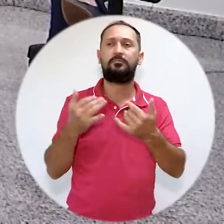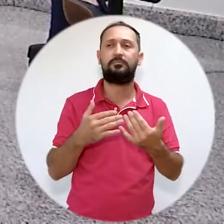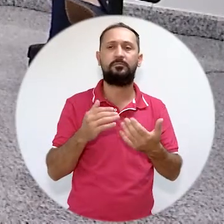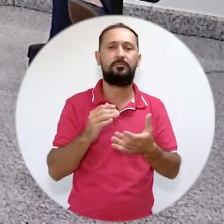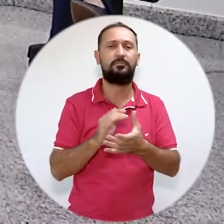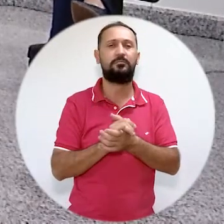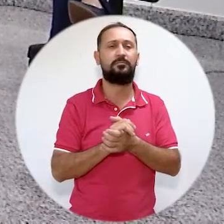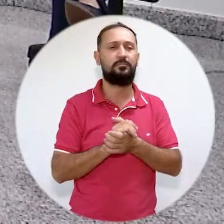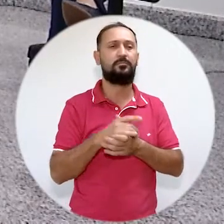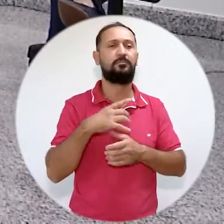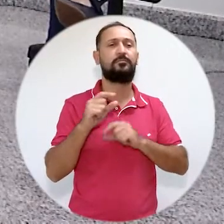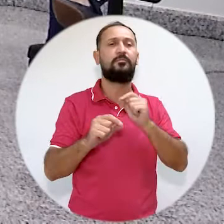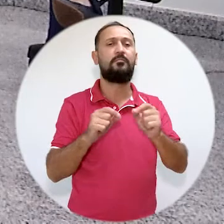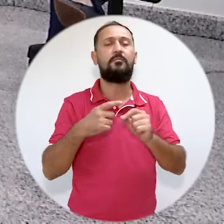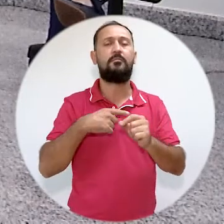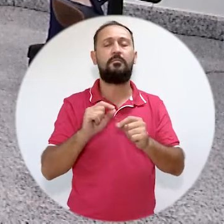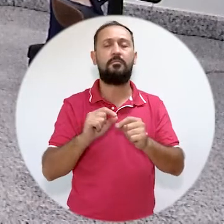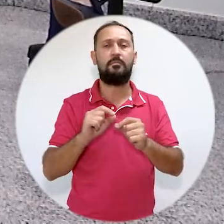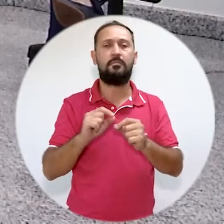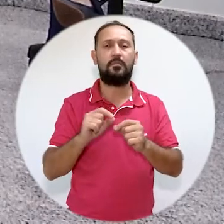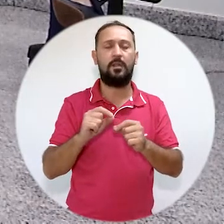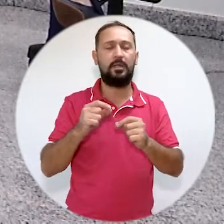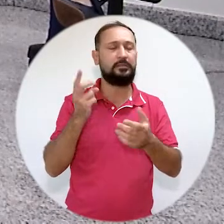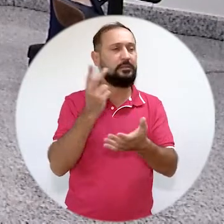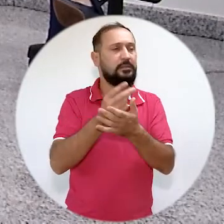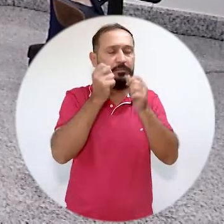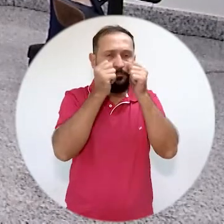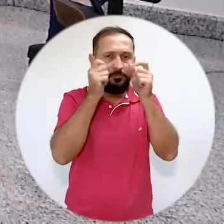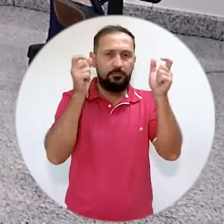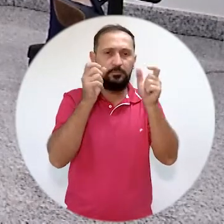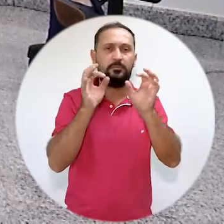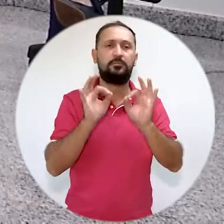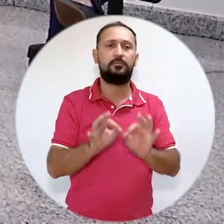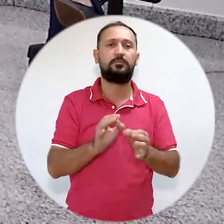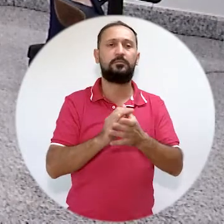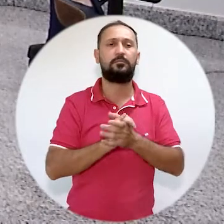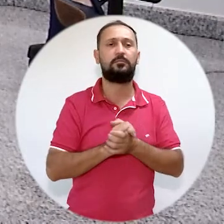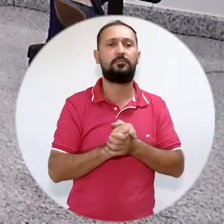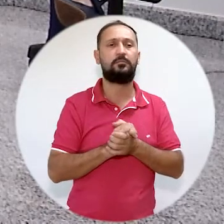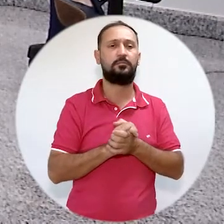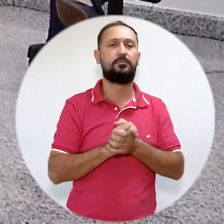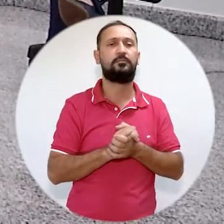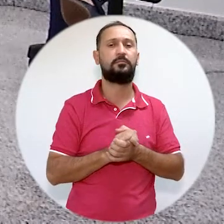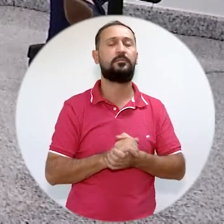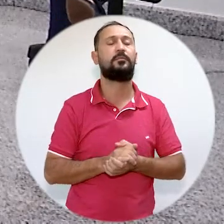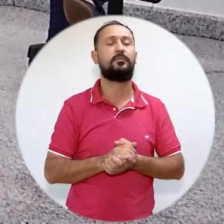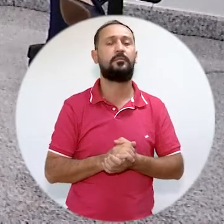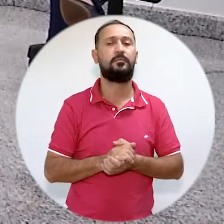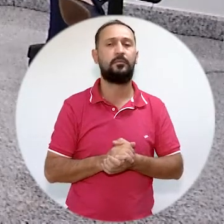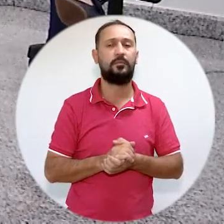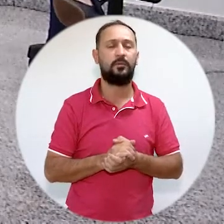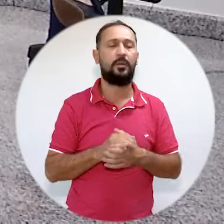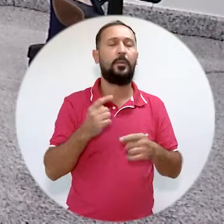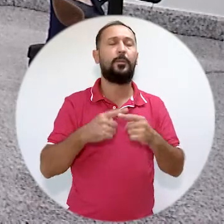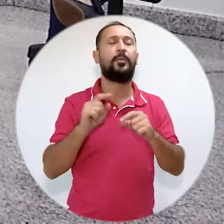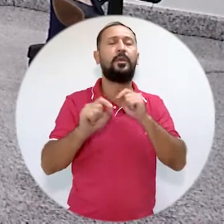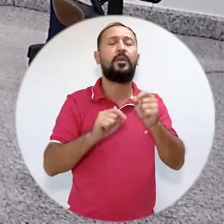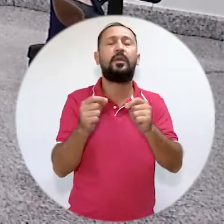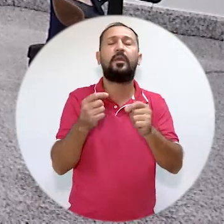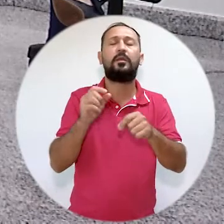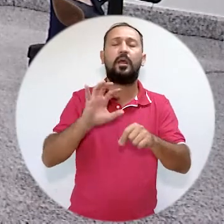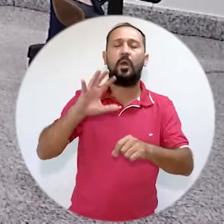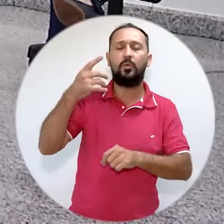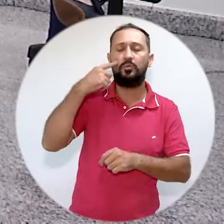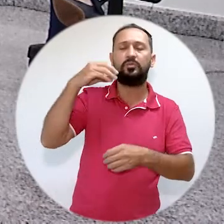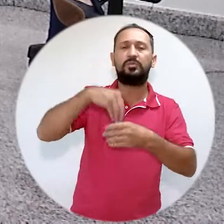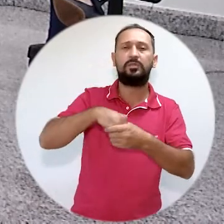está dizendo, a estratégia das escolas estão corretas? Você tem percebido que a gente... Porque não é possível, né?